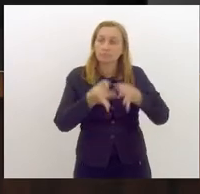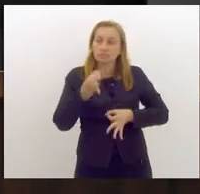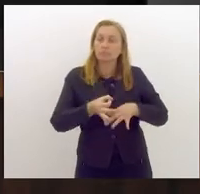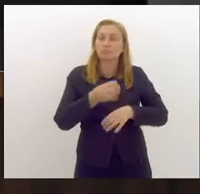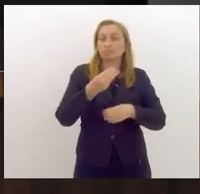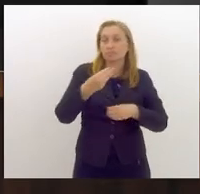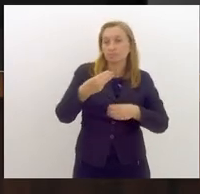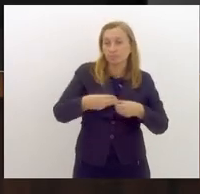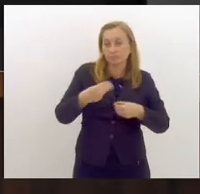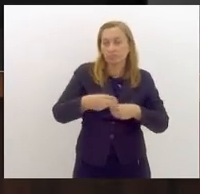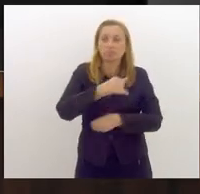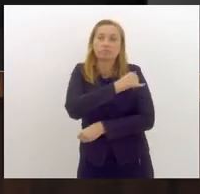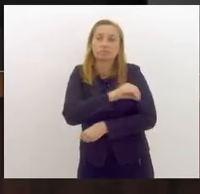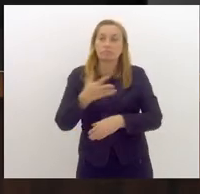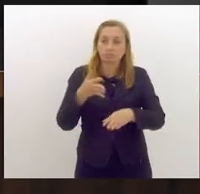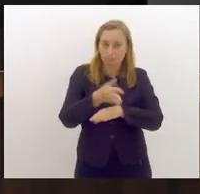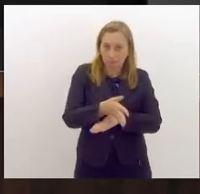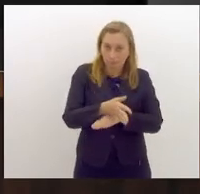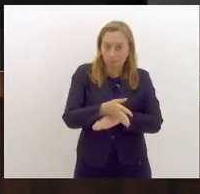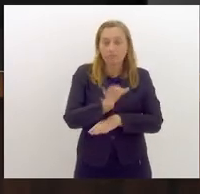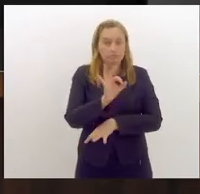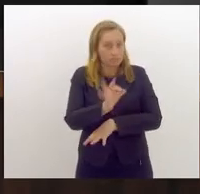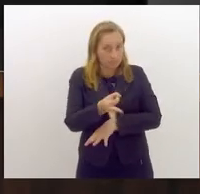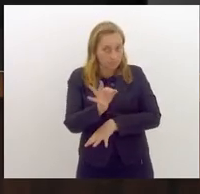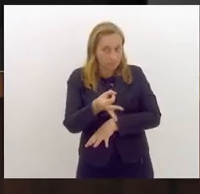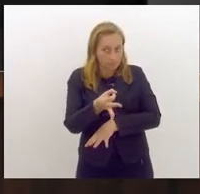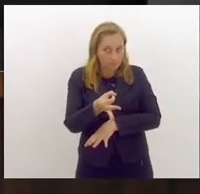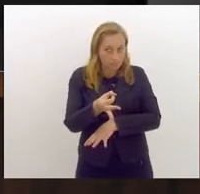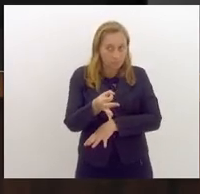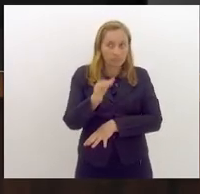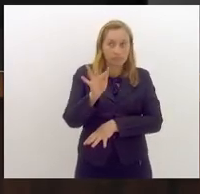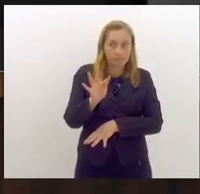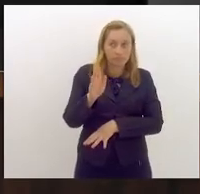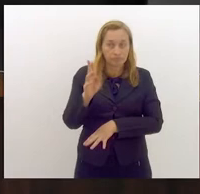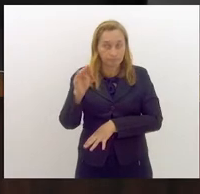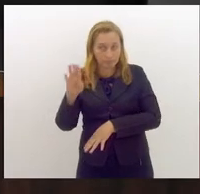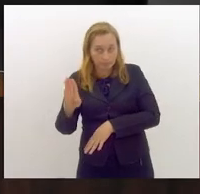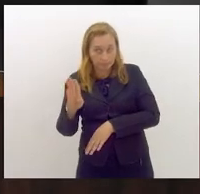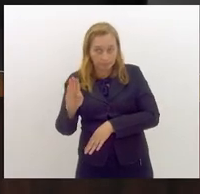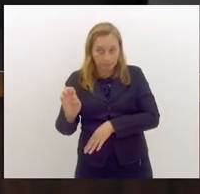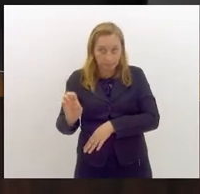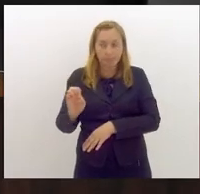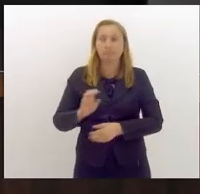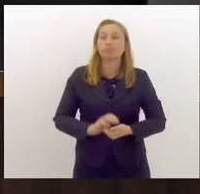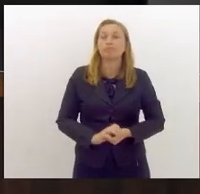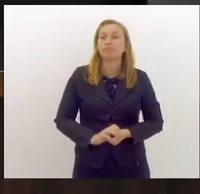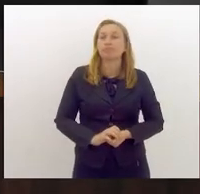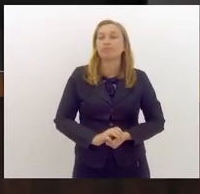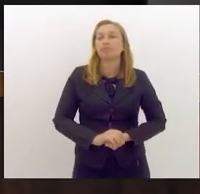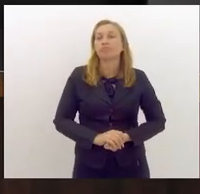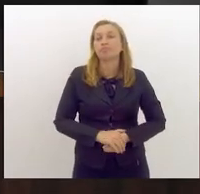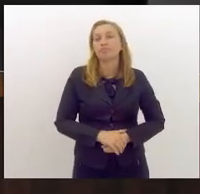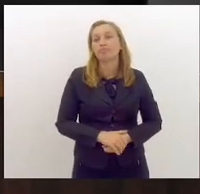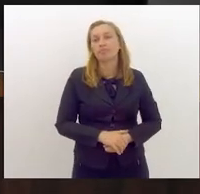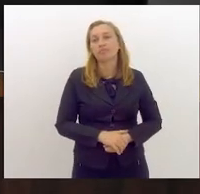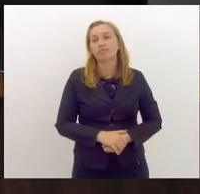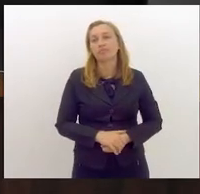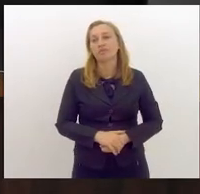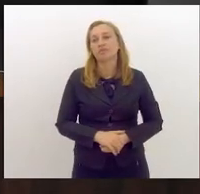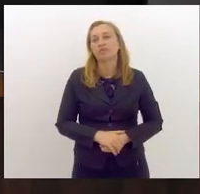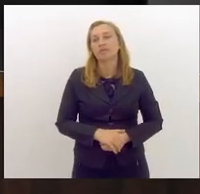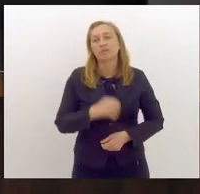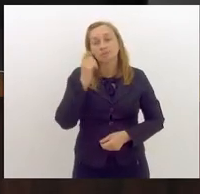entre lógico no Fundo DF fundeb perdão porque do meu tempo ela fundaf